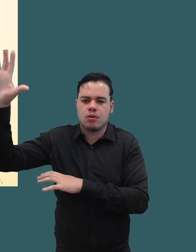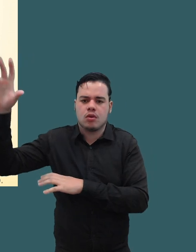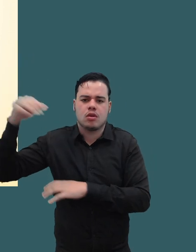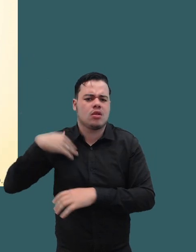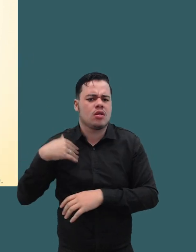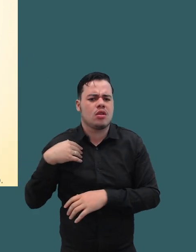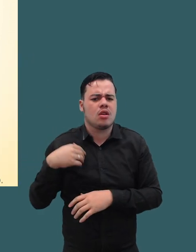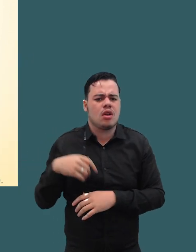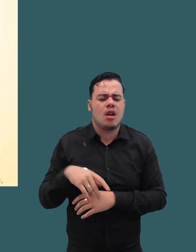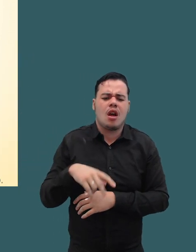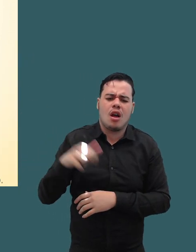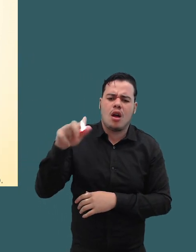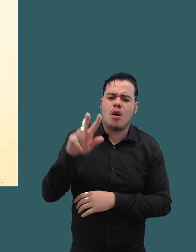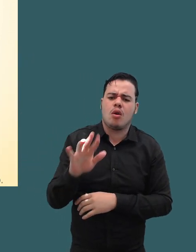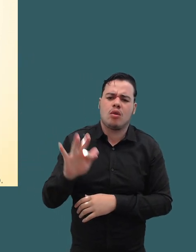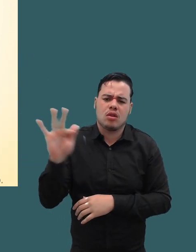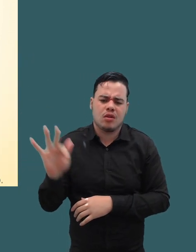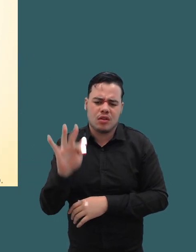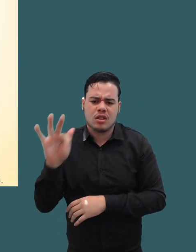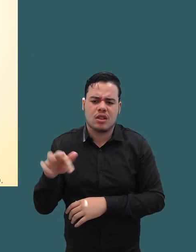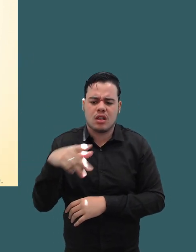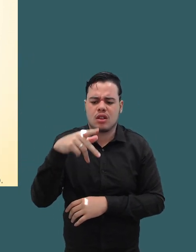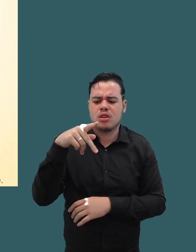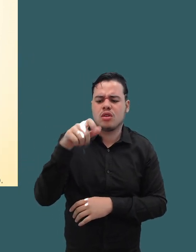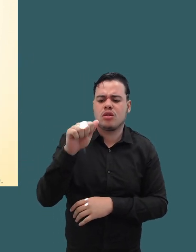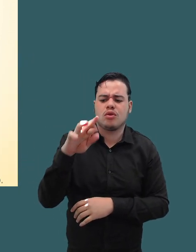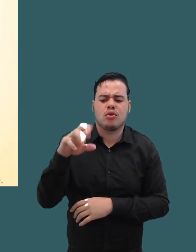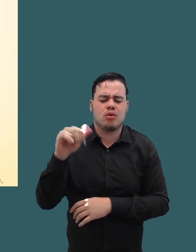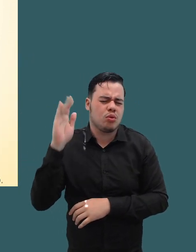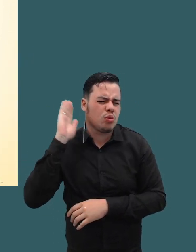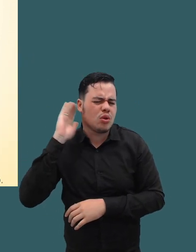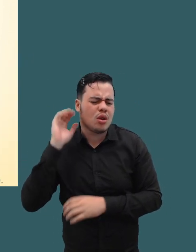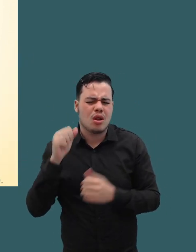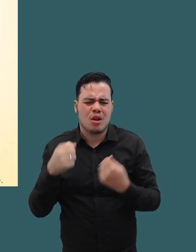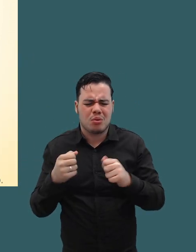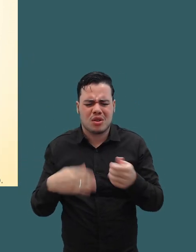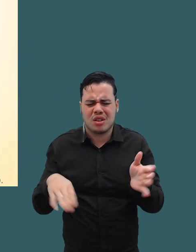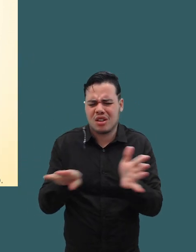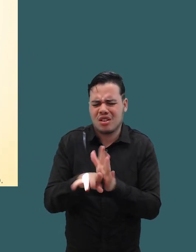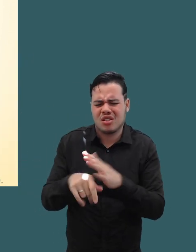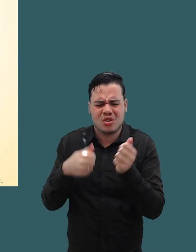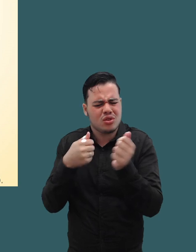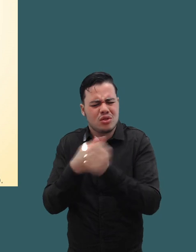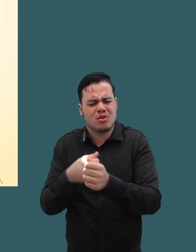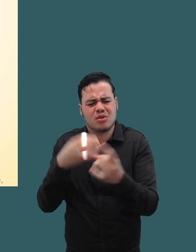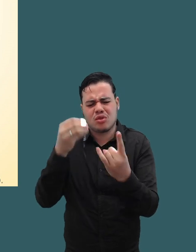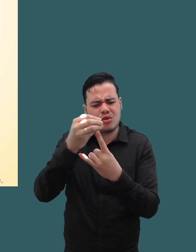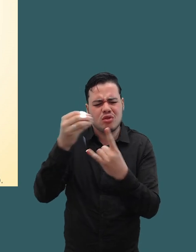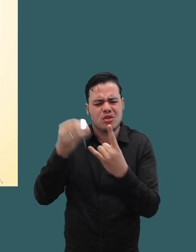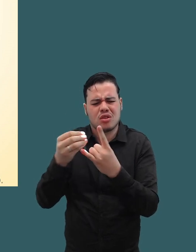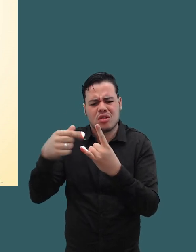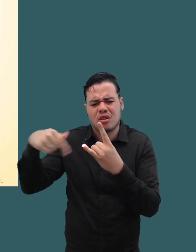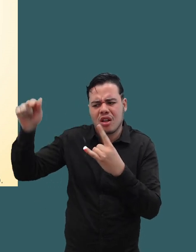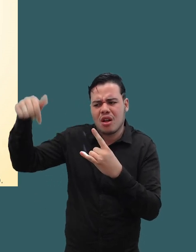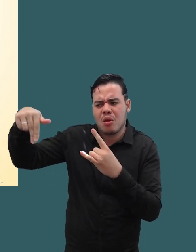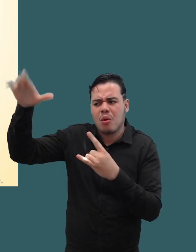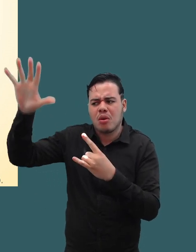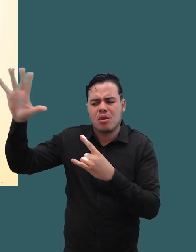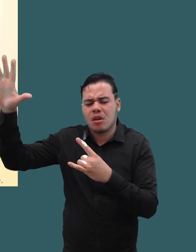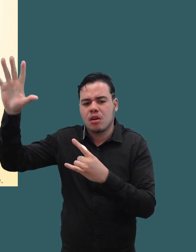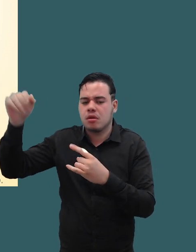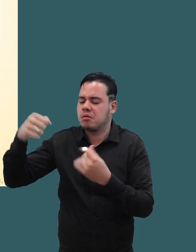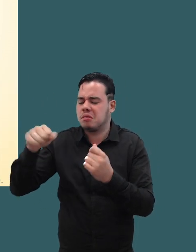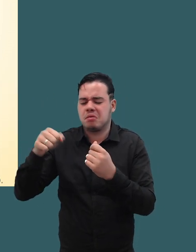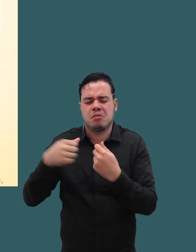que a Fiocruz vai? Não. Pode ir para outros municípios. A Secretaria de Ciência e Tecnologia lá não pode